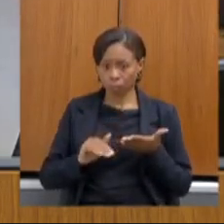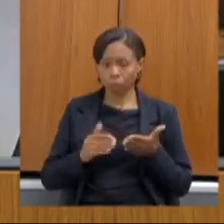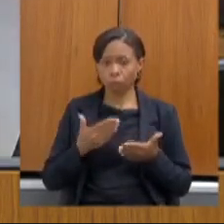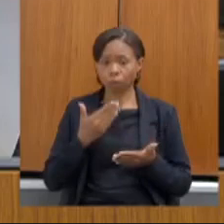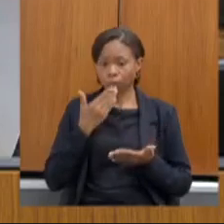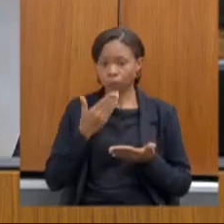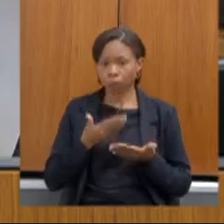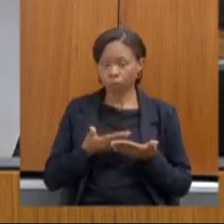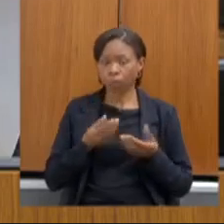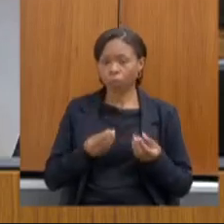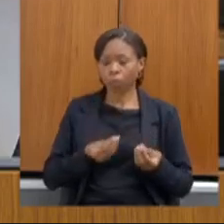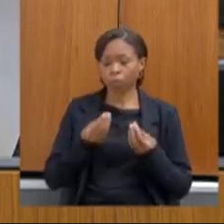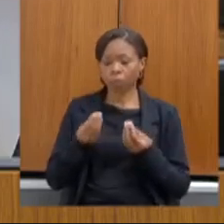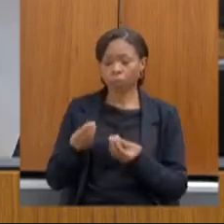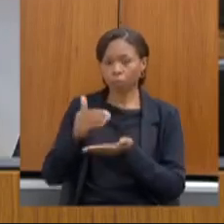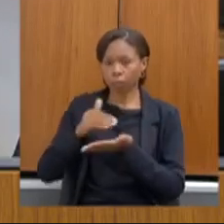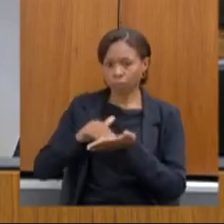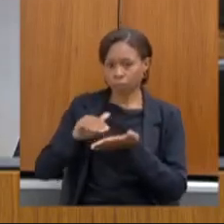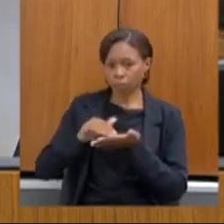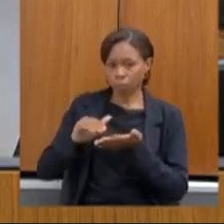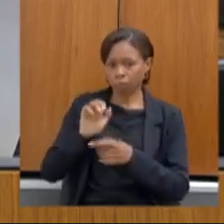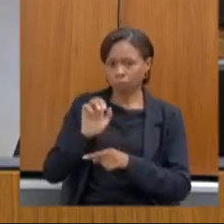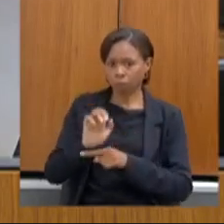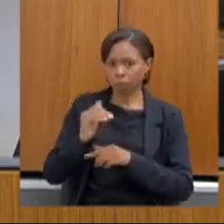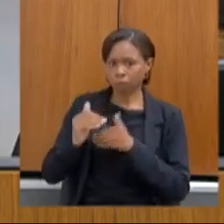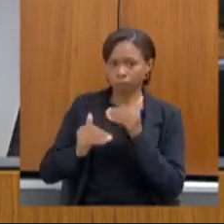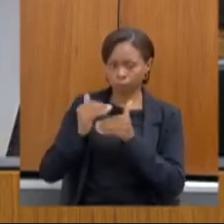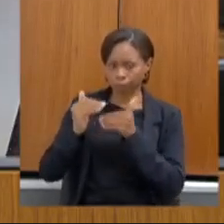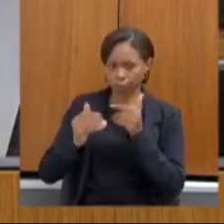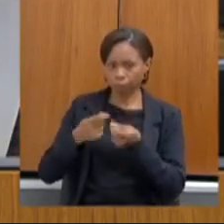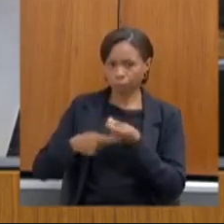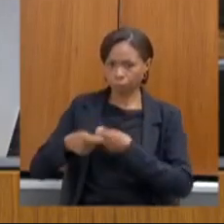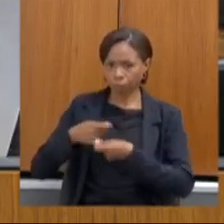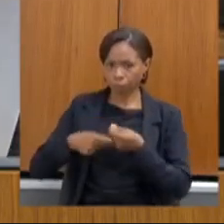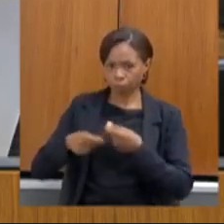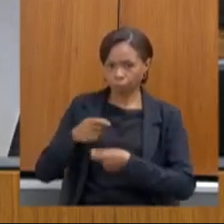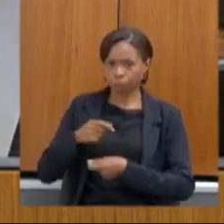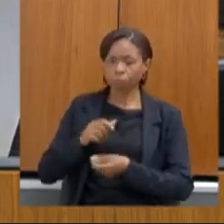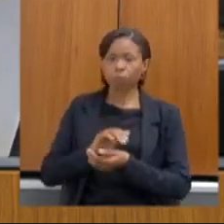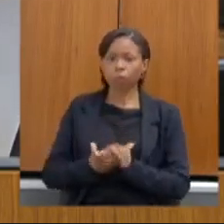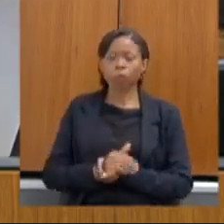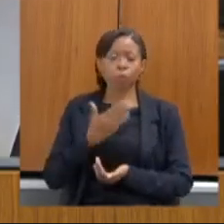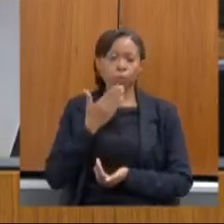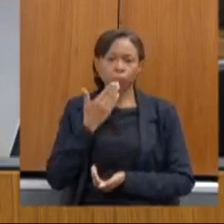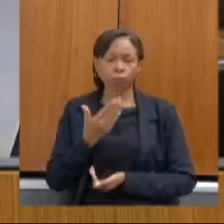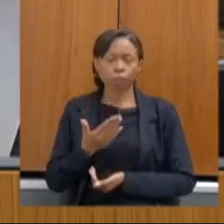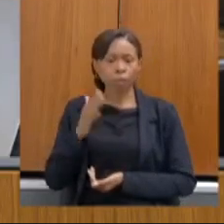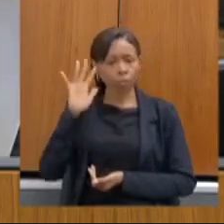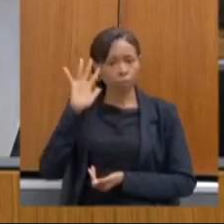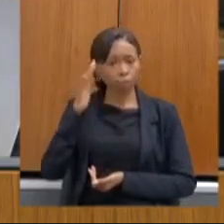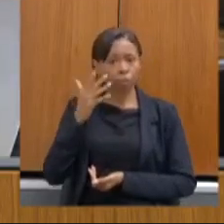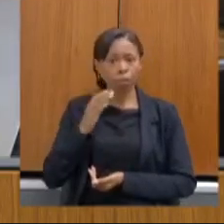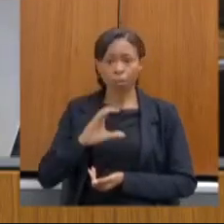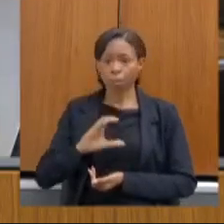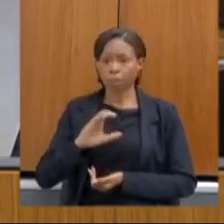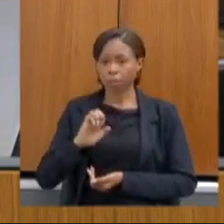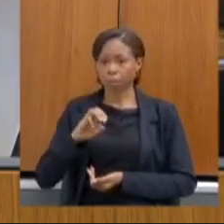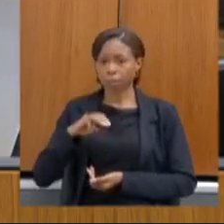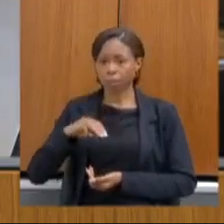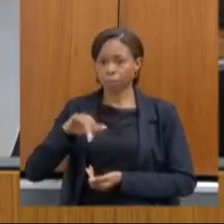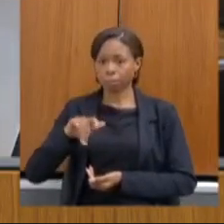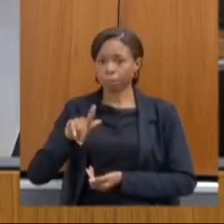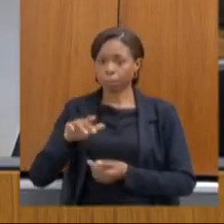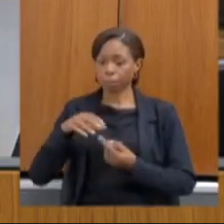regimento interno que seja encaminhado à secretaria de estado de desenvolvimento econômico cede pedido de providências para que a CEMIG